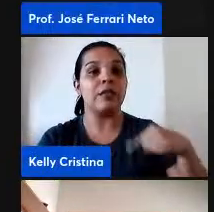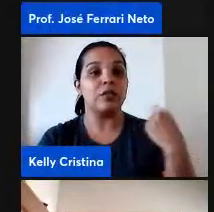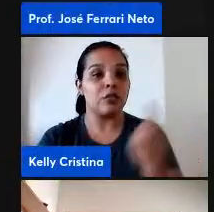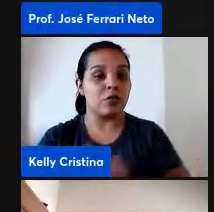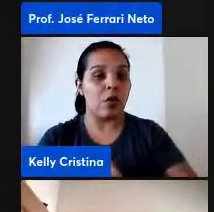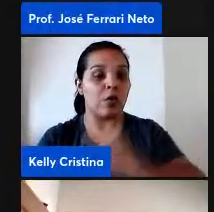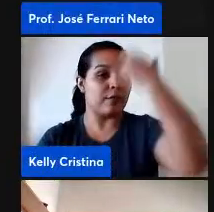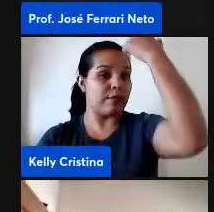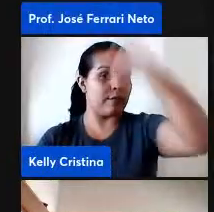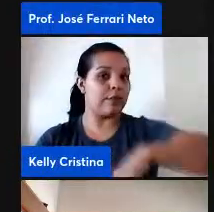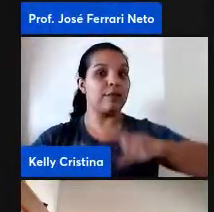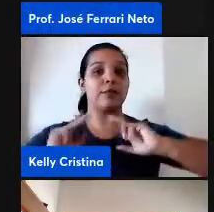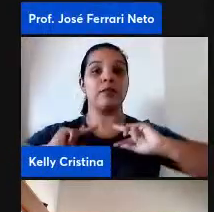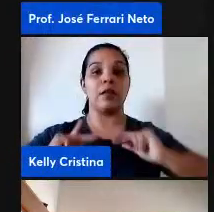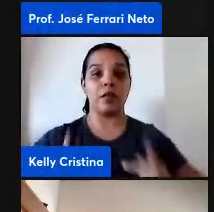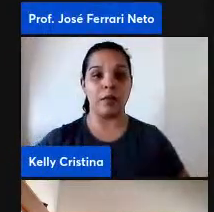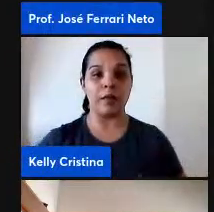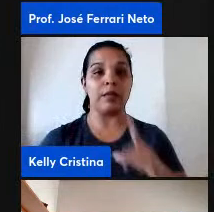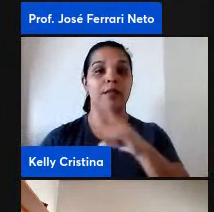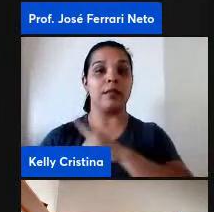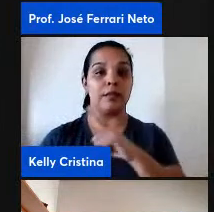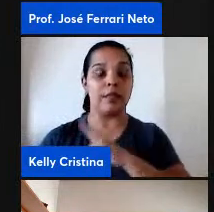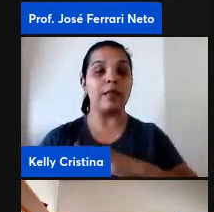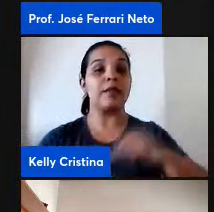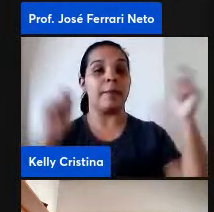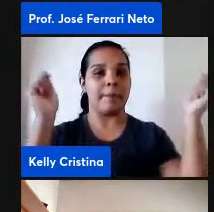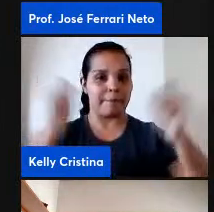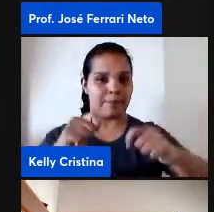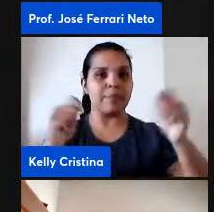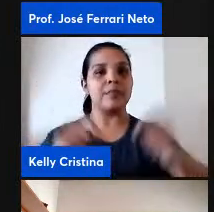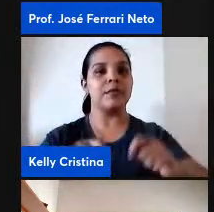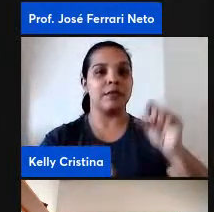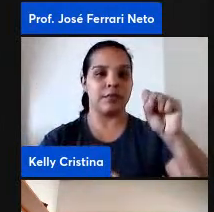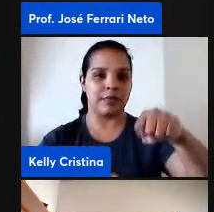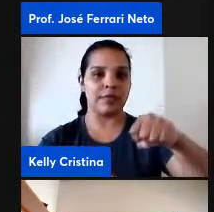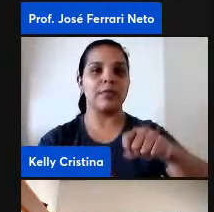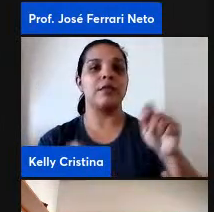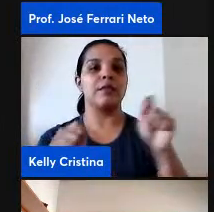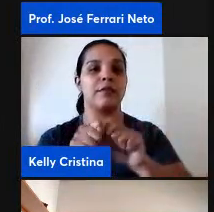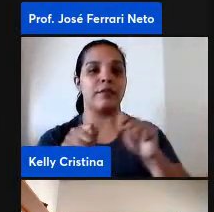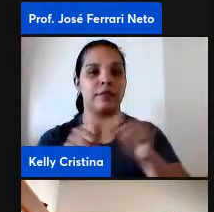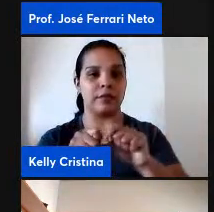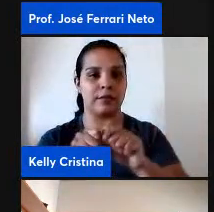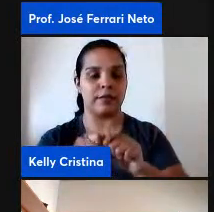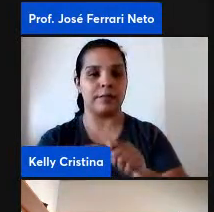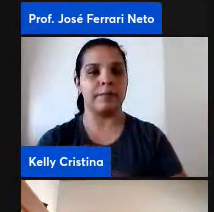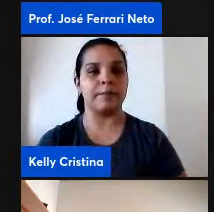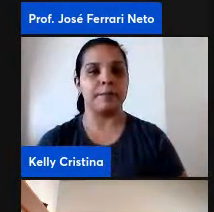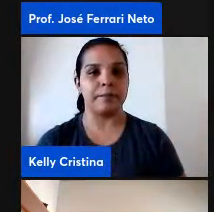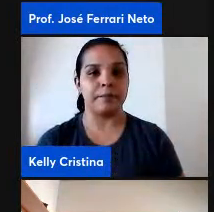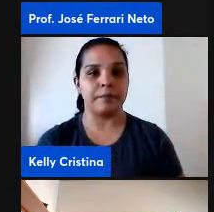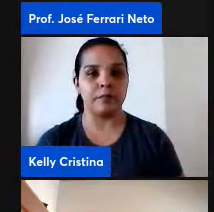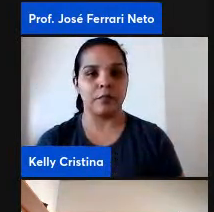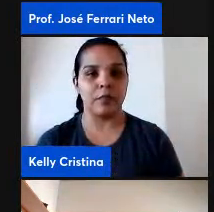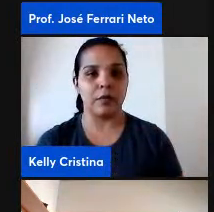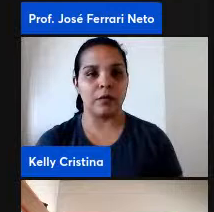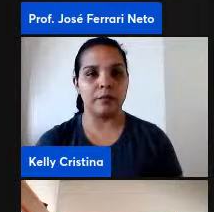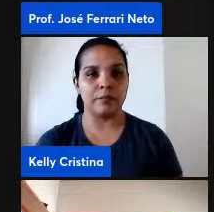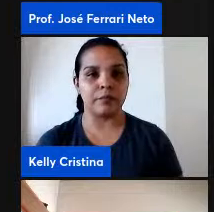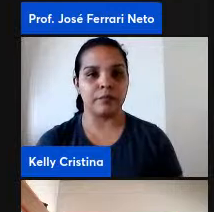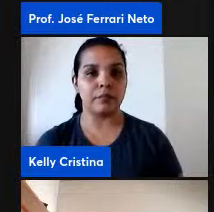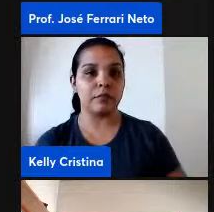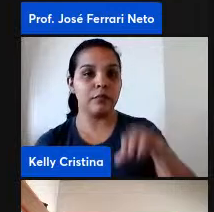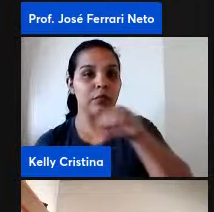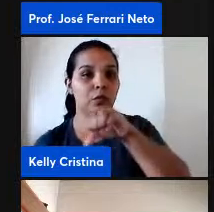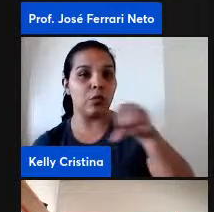humanos, temos essa, né, capacidade de fazer isso. Bem, o nono